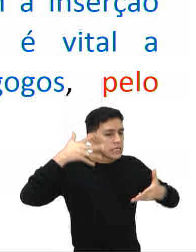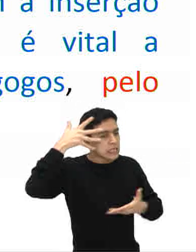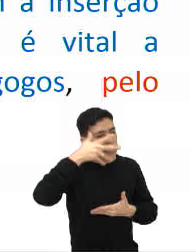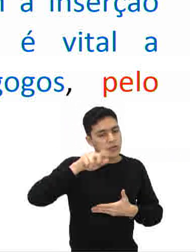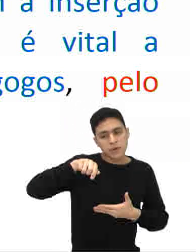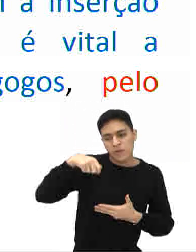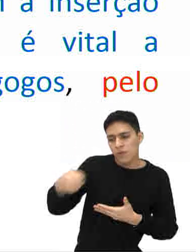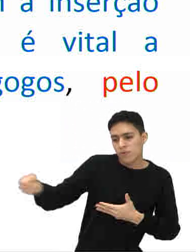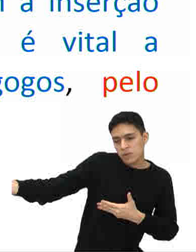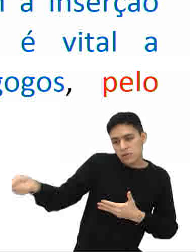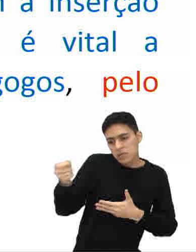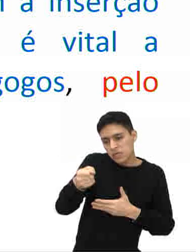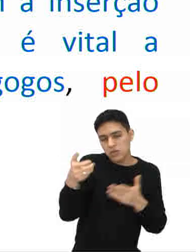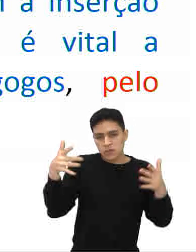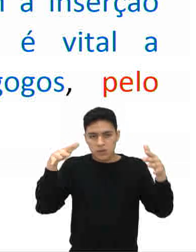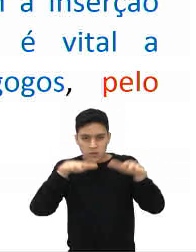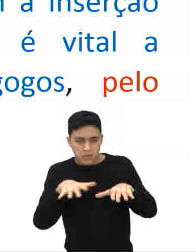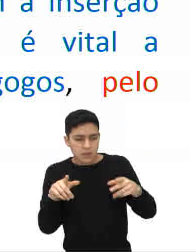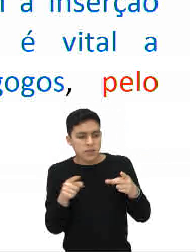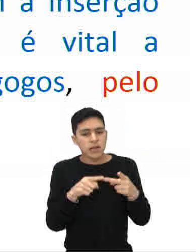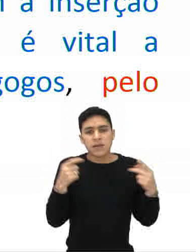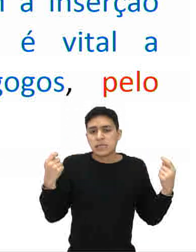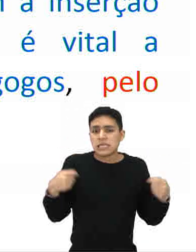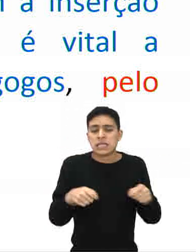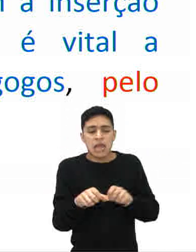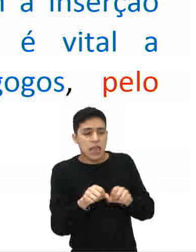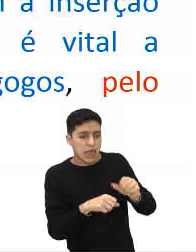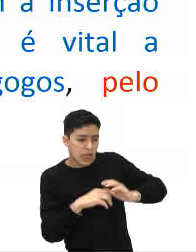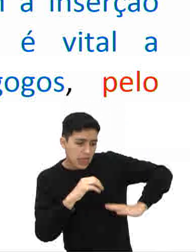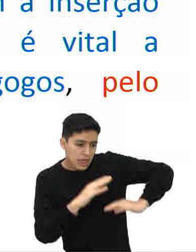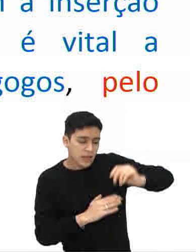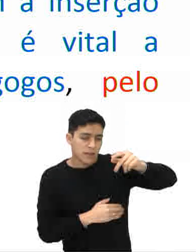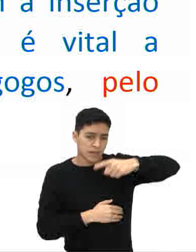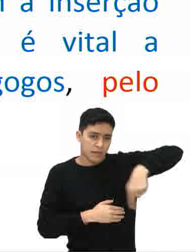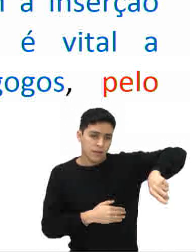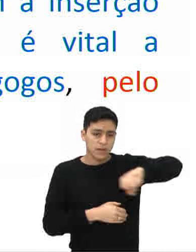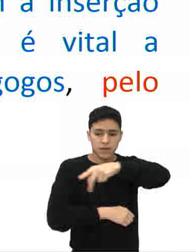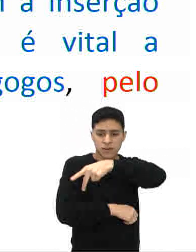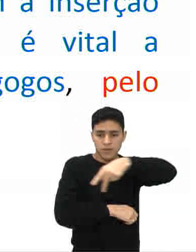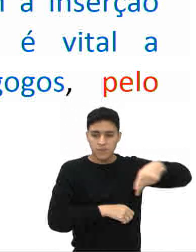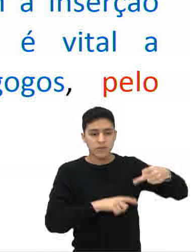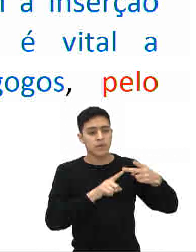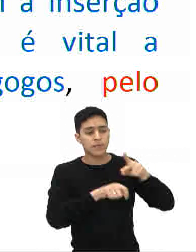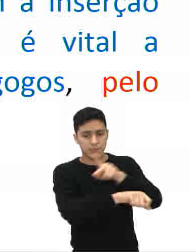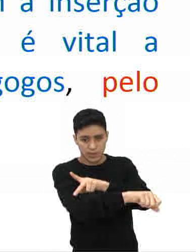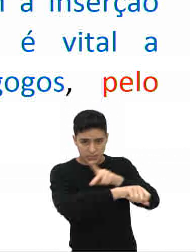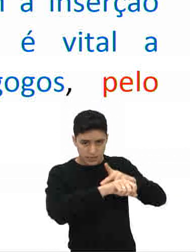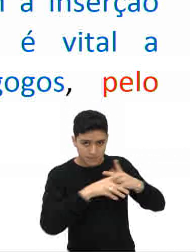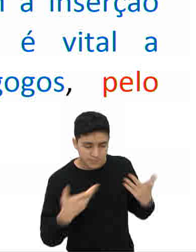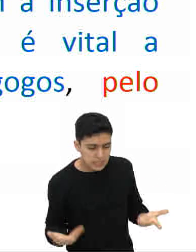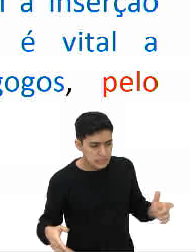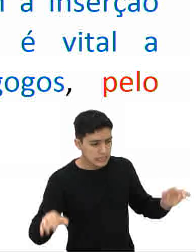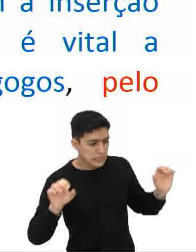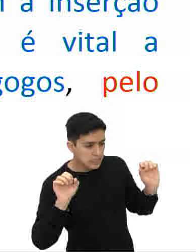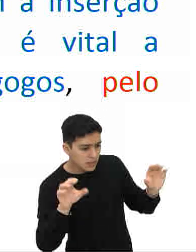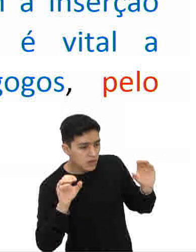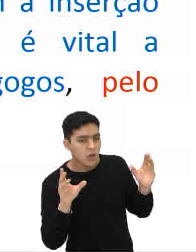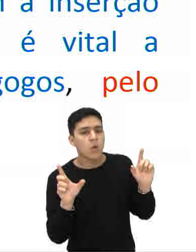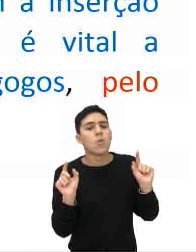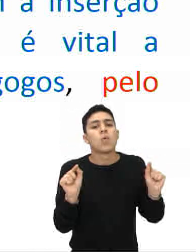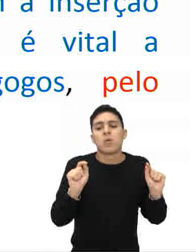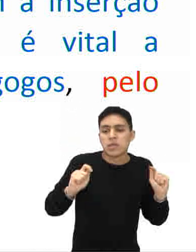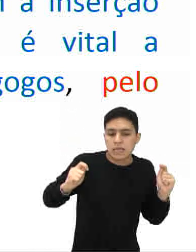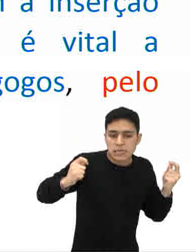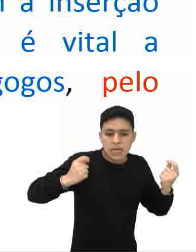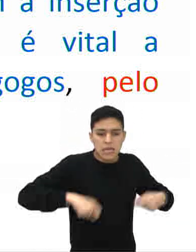desses sujeitos. É vital a capacitação dos professores e dos pedagogos, instruir sobre as